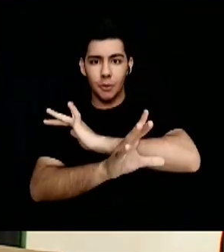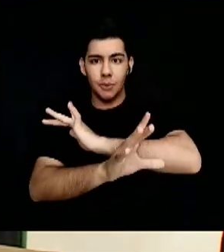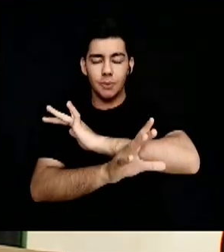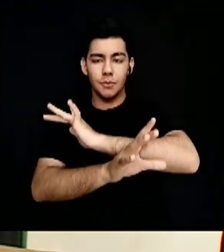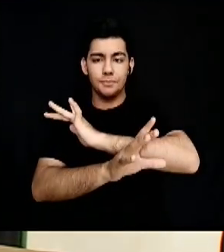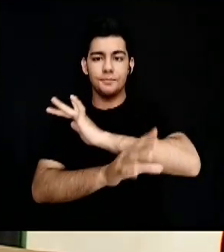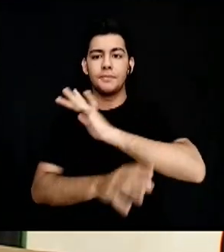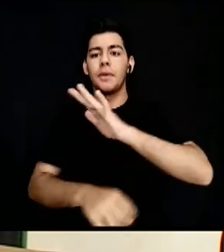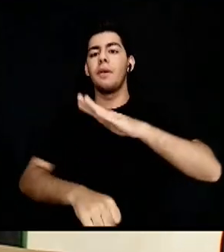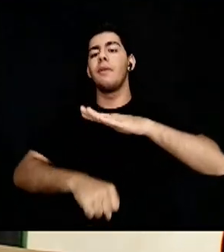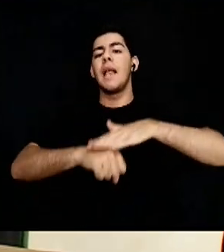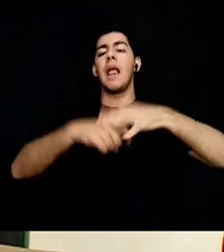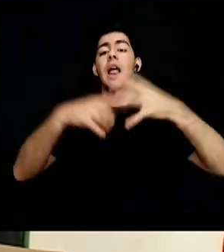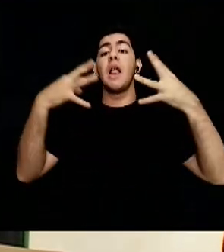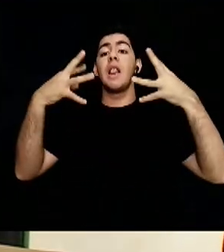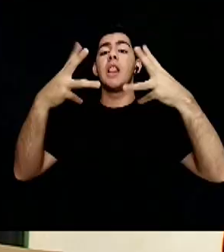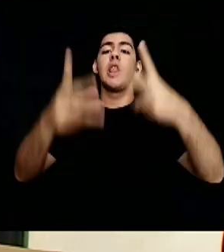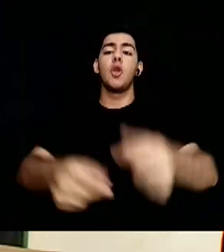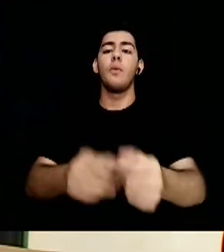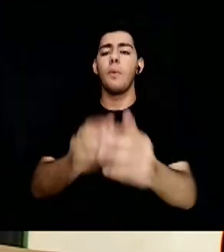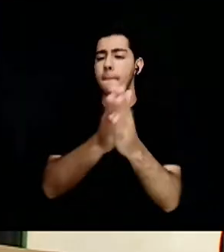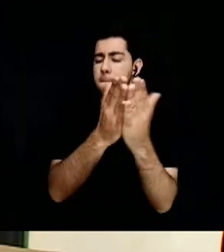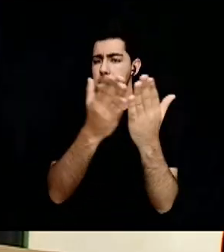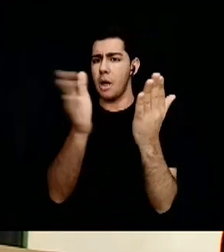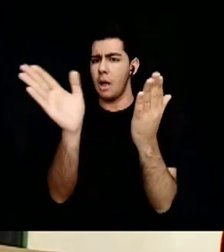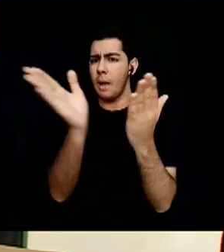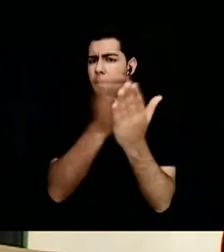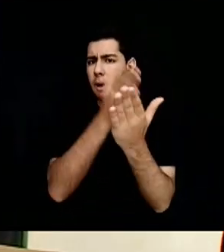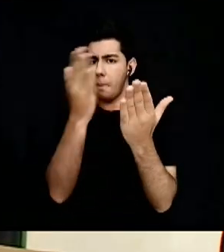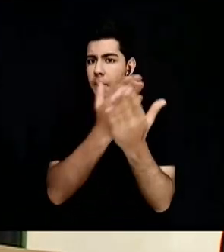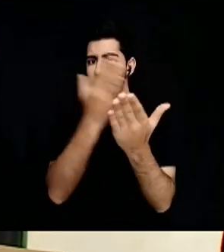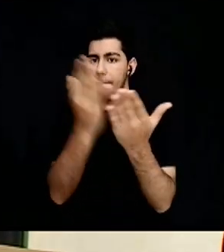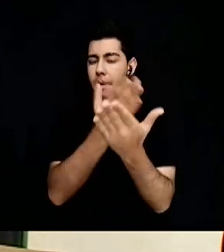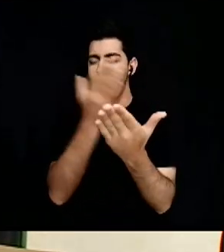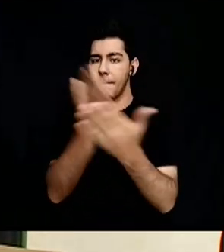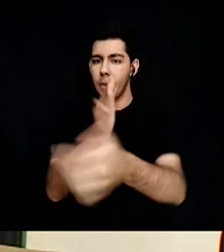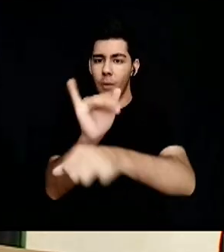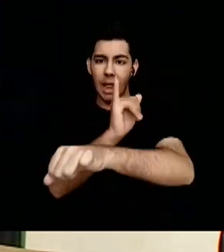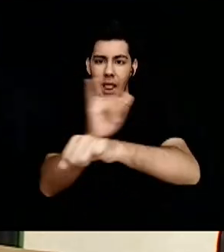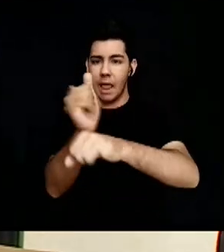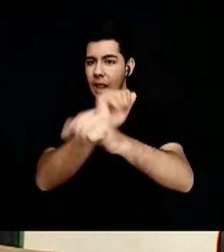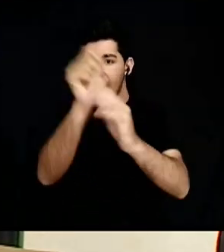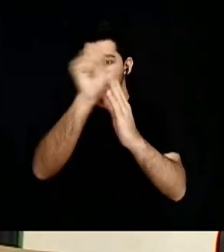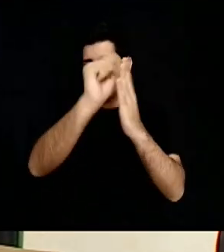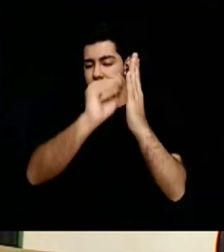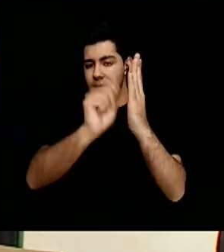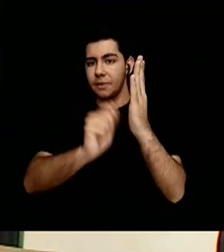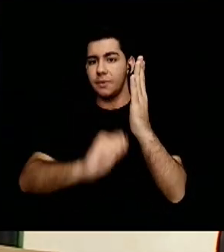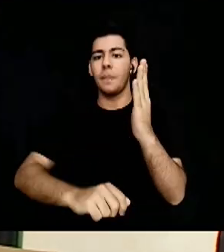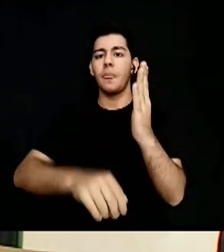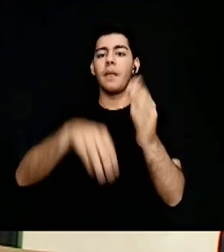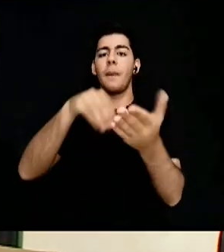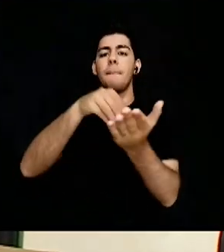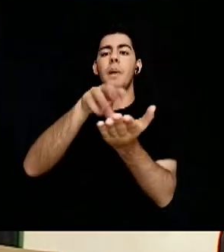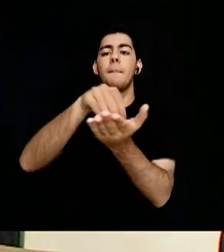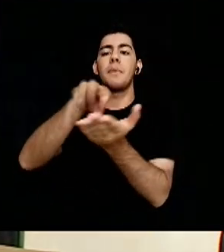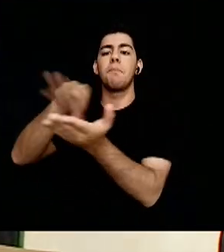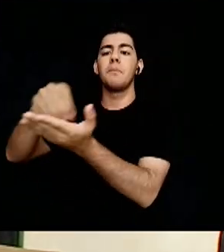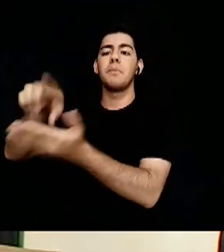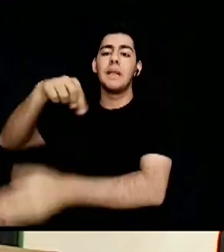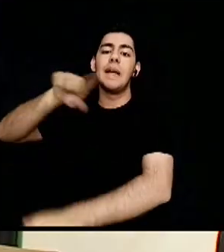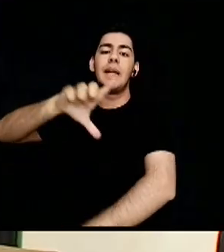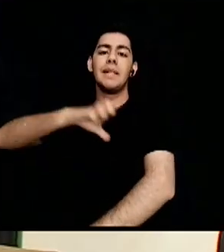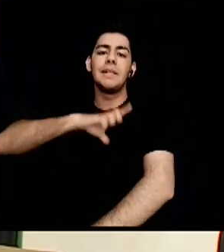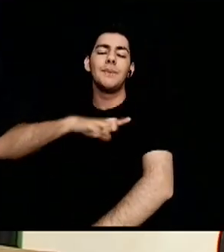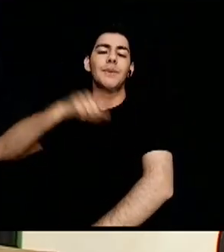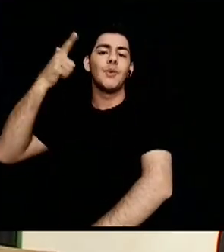uma apostila com todas as técnicas escritas, e aí elas vão ter essas técnicas para depois conseguir